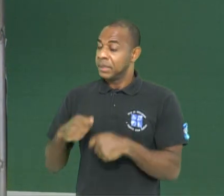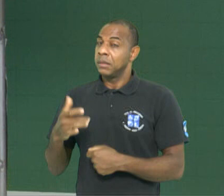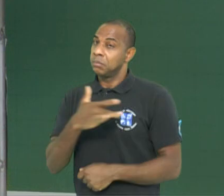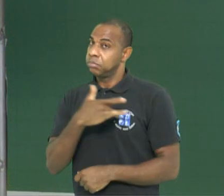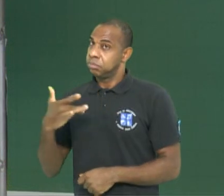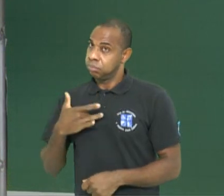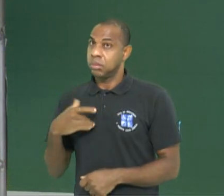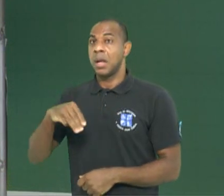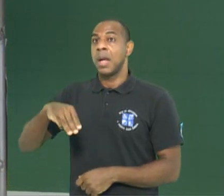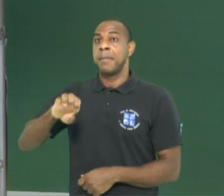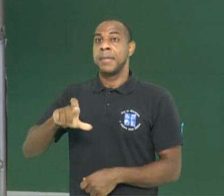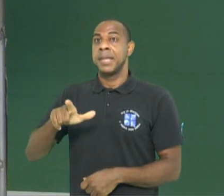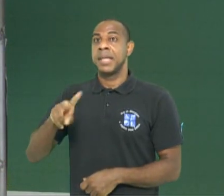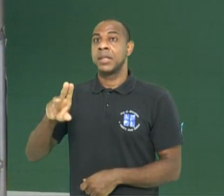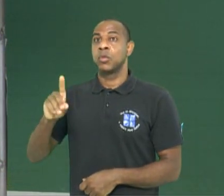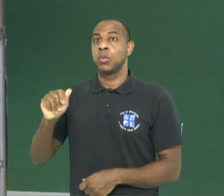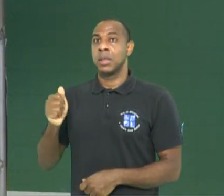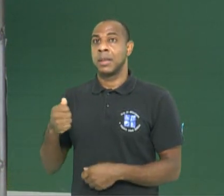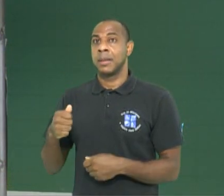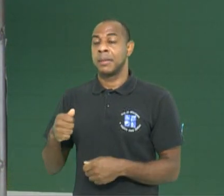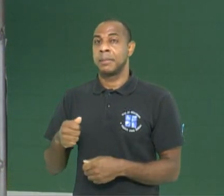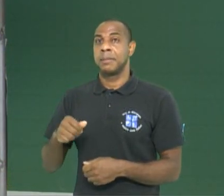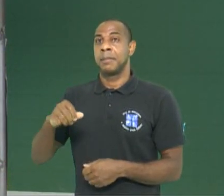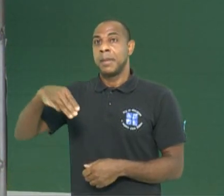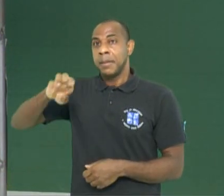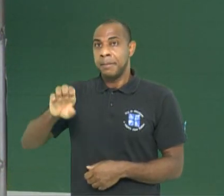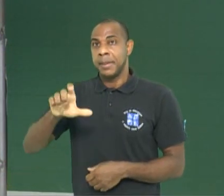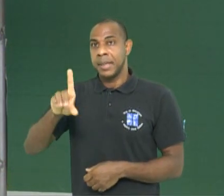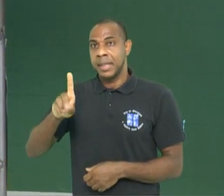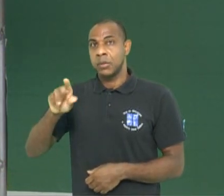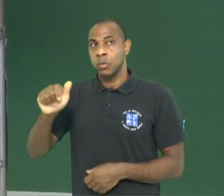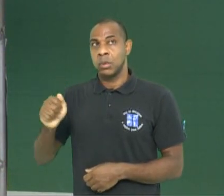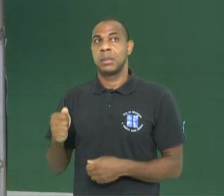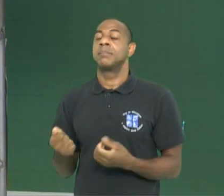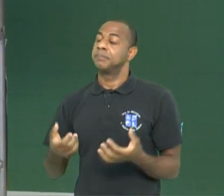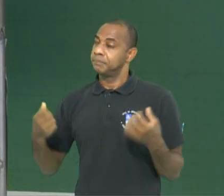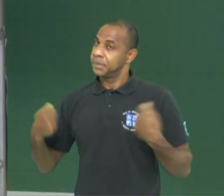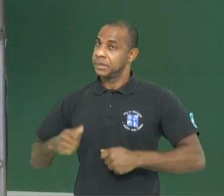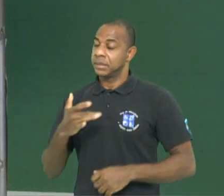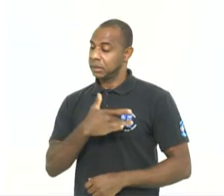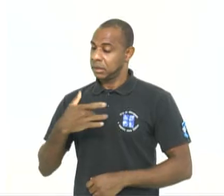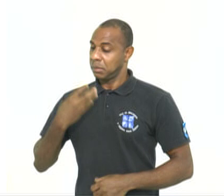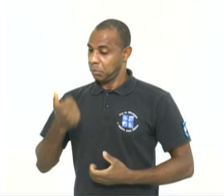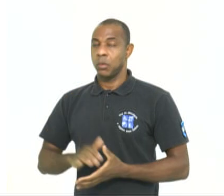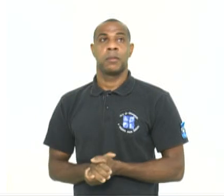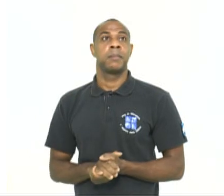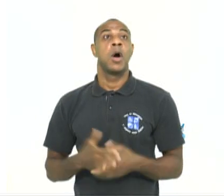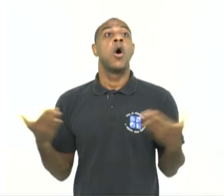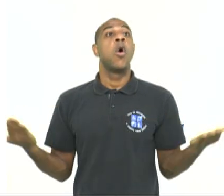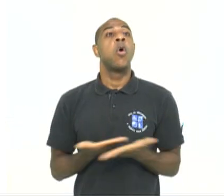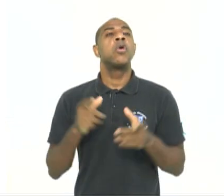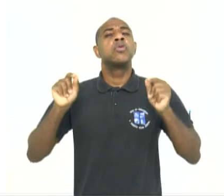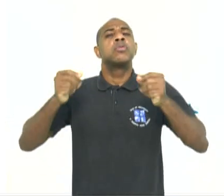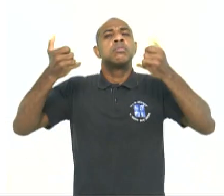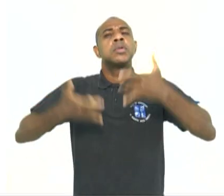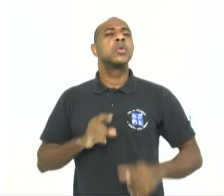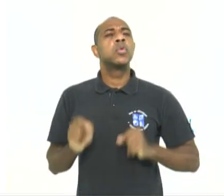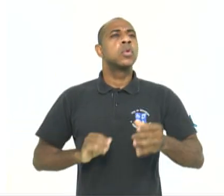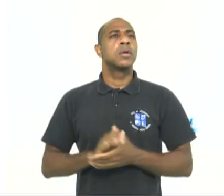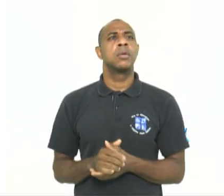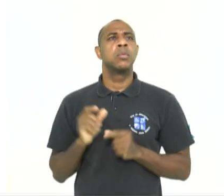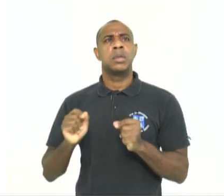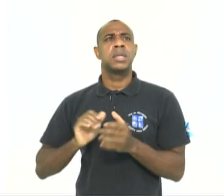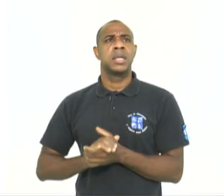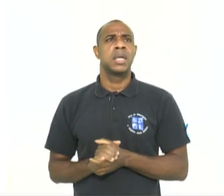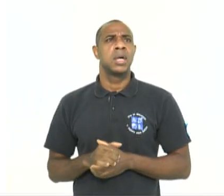medula. O que então vamos ver especificamente nessa aula lá, pessoal? O que é em si o